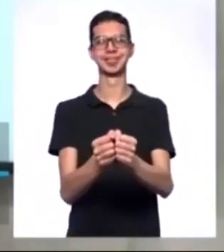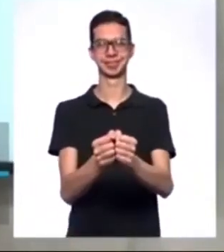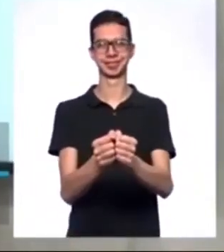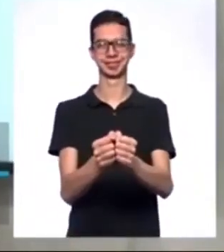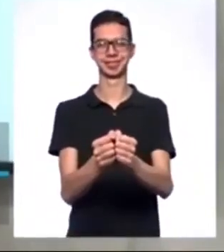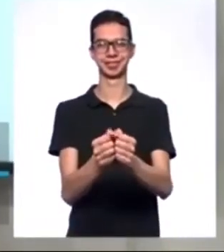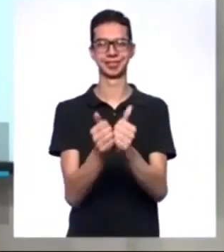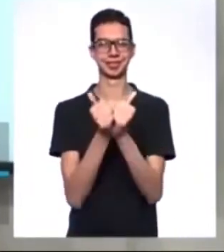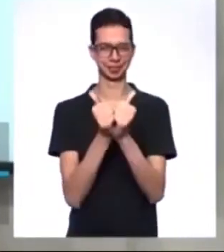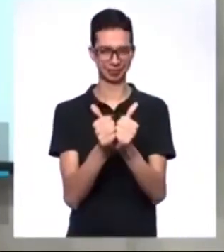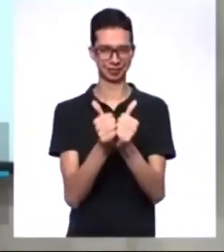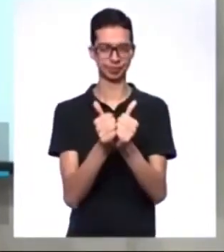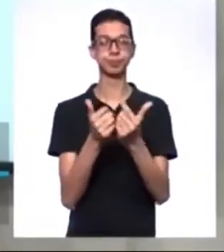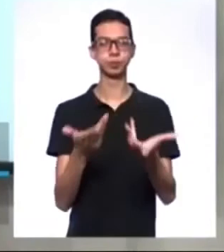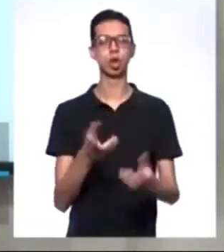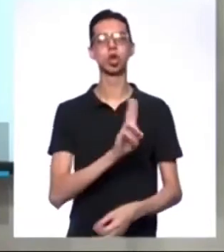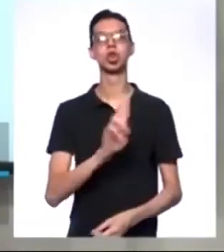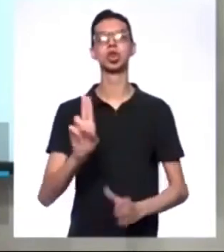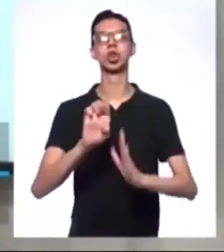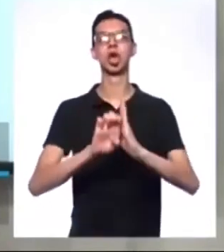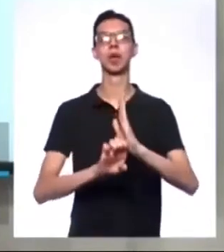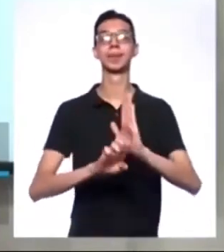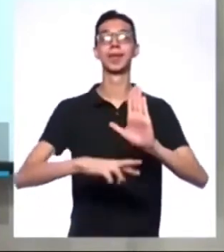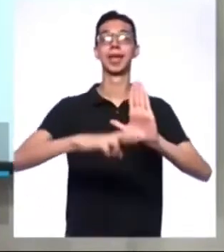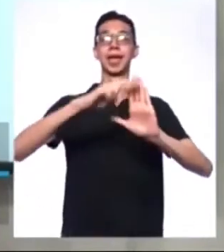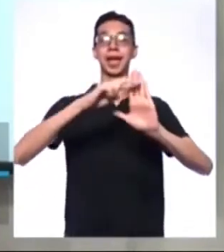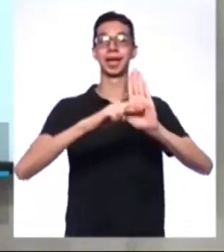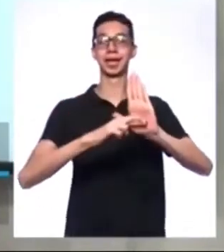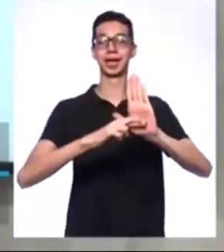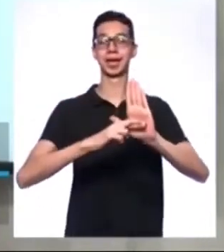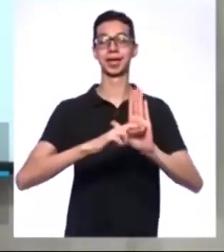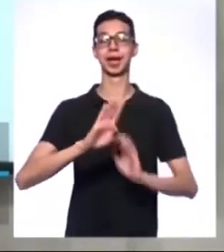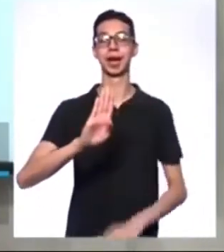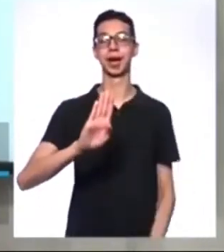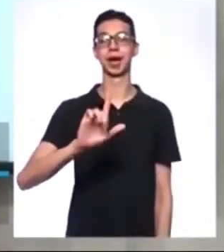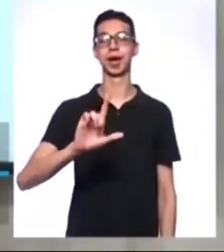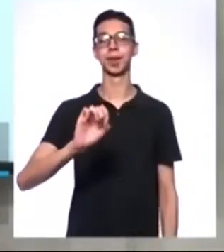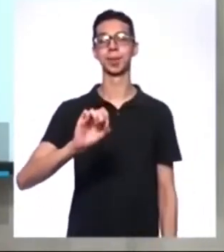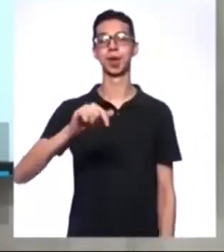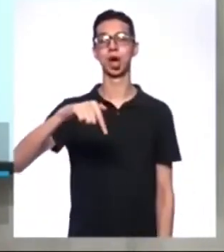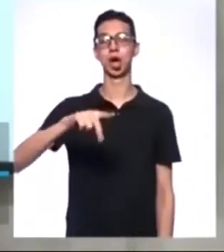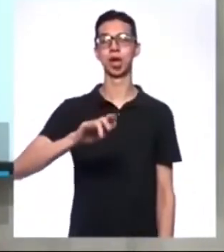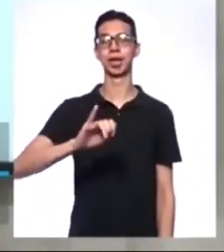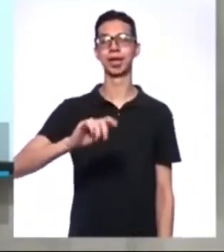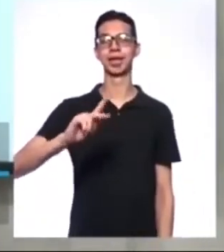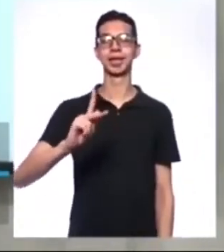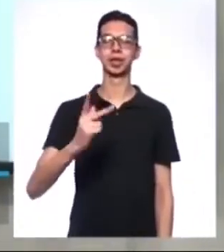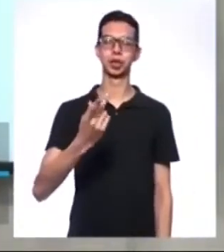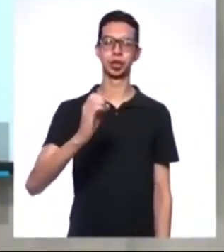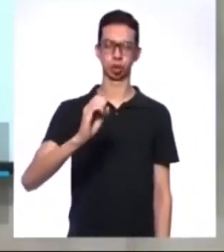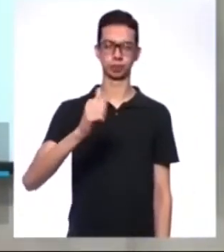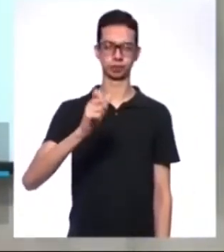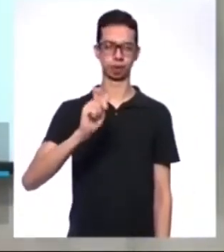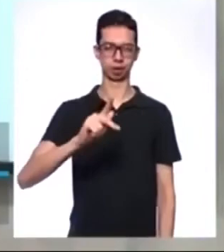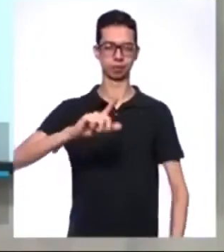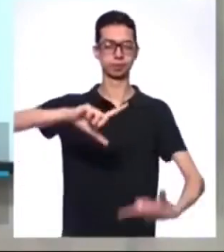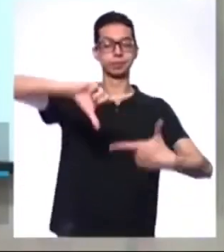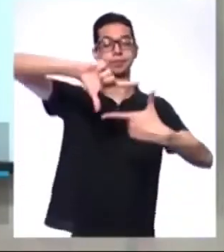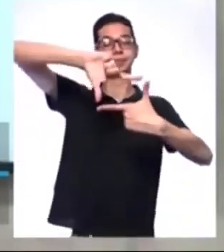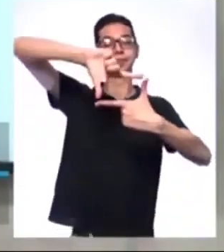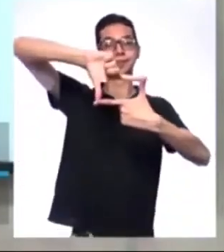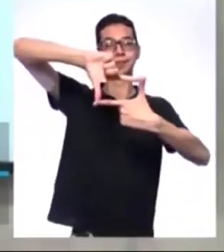é obrigado a gente chama esse exercício de regra do bloquinho 7 regra do bloquinho